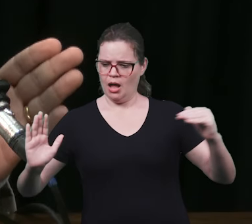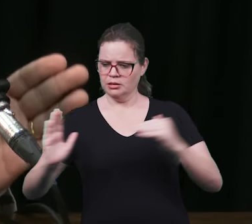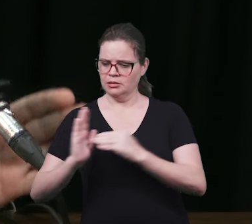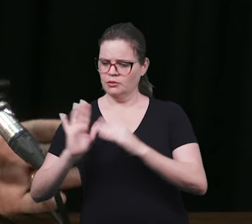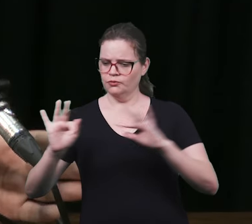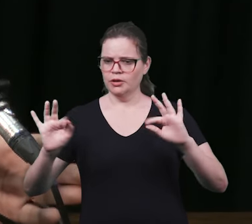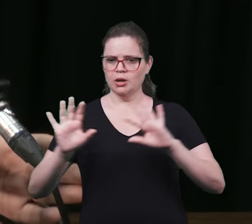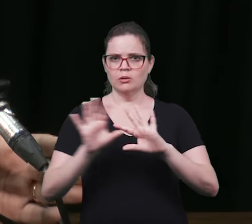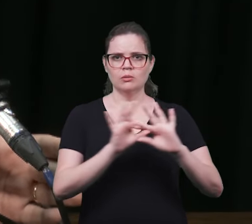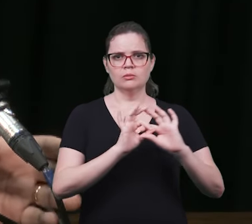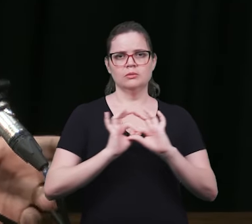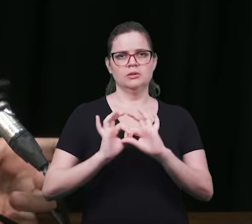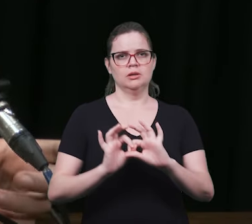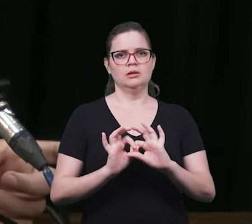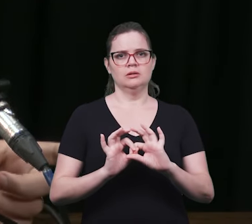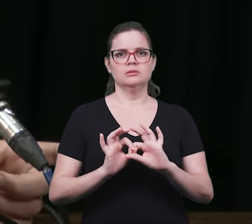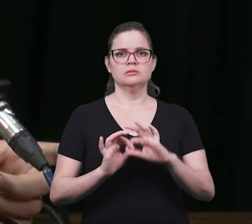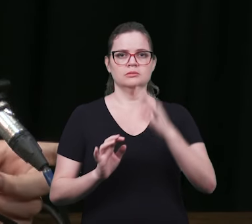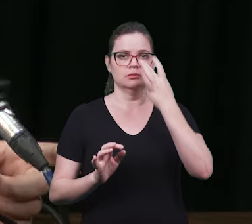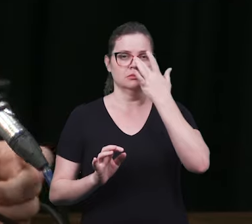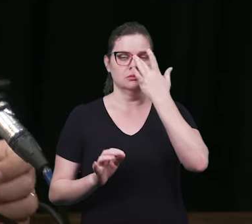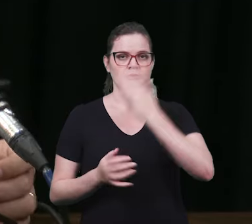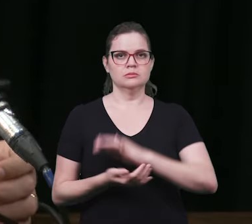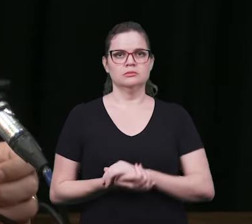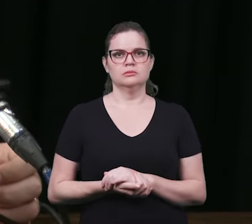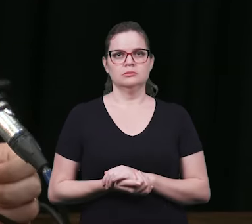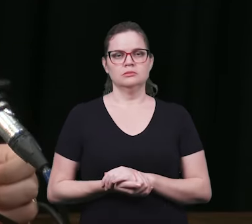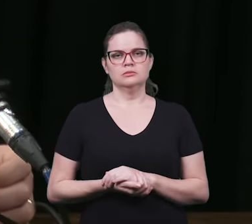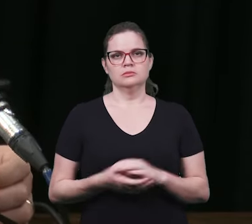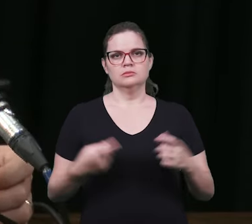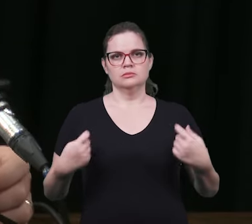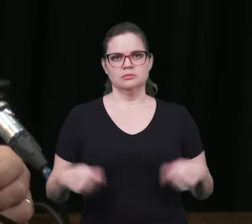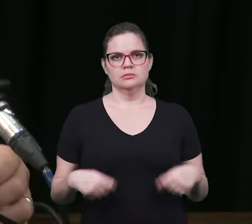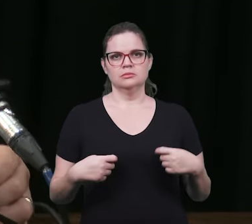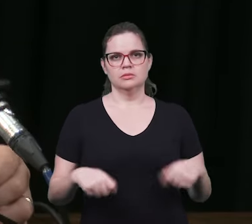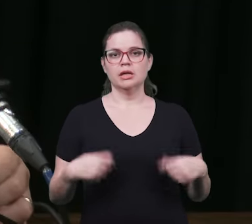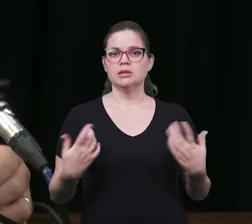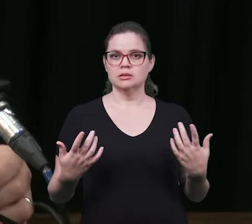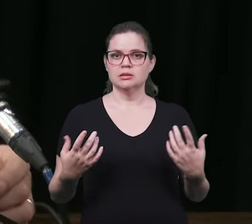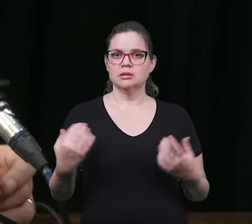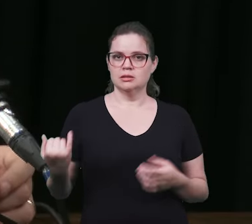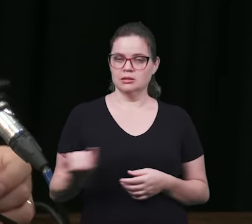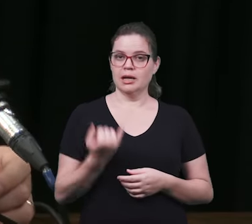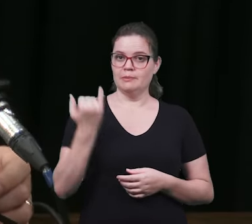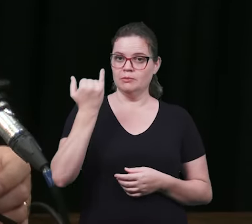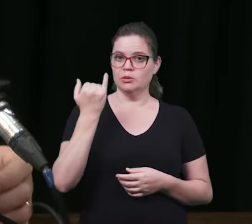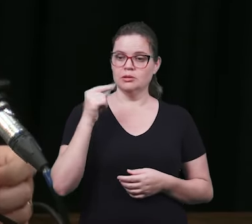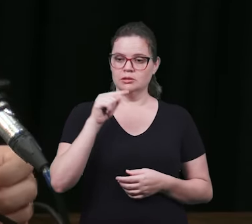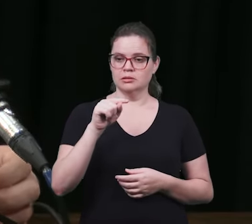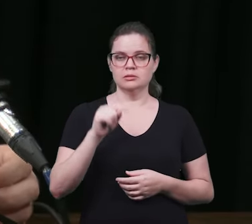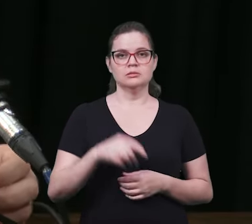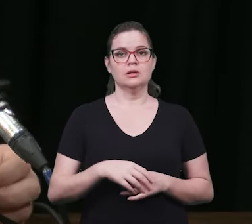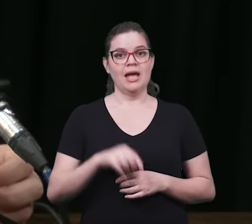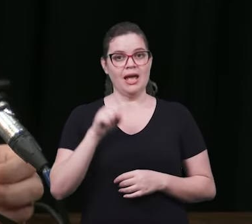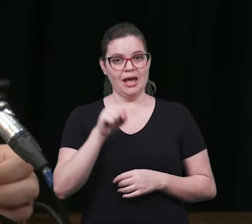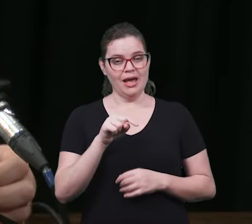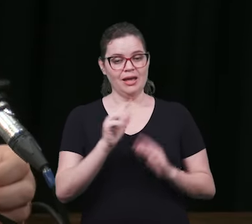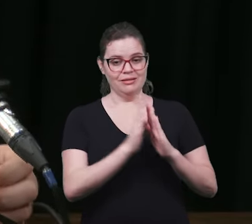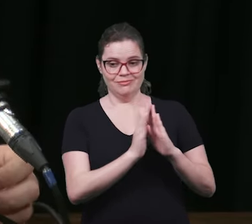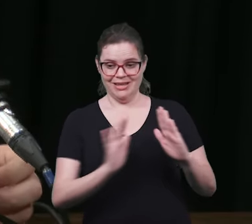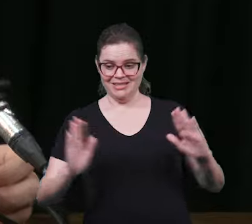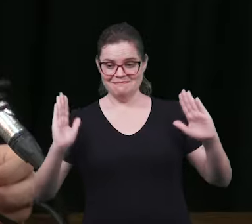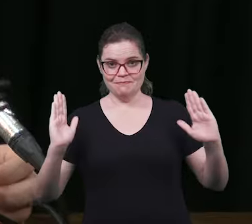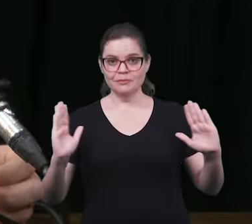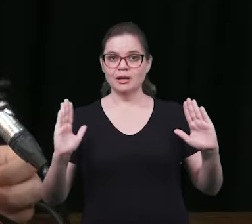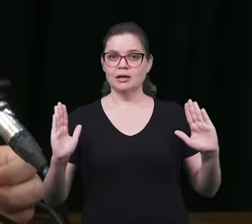em comunhão com o Senhor, terminar, e o período em si, em comunhão, é isso que vai determinar se o jejum